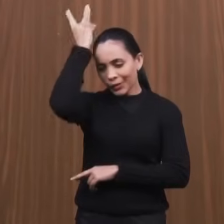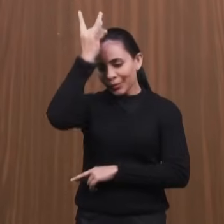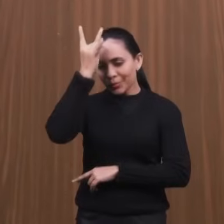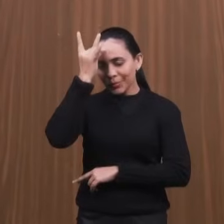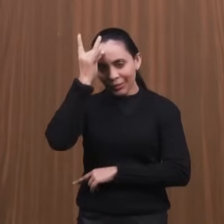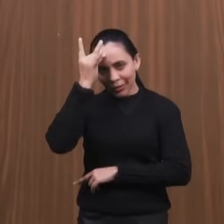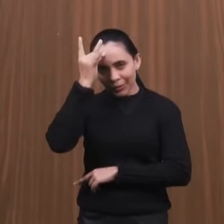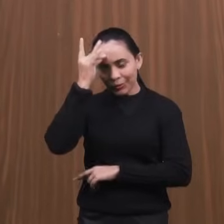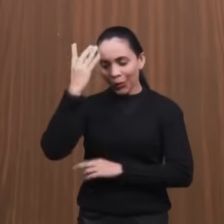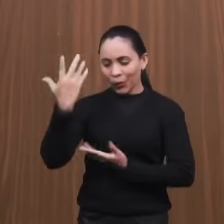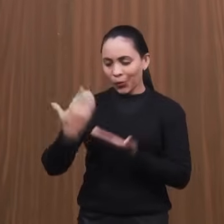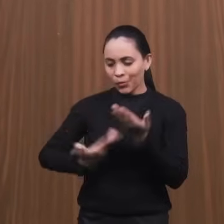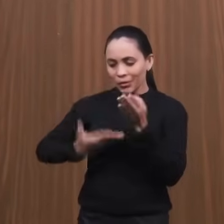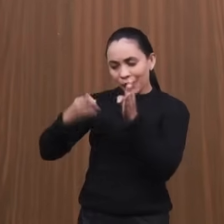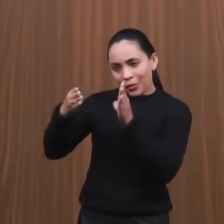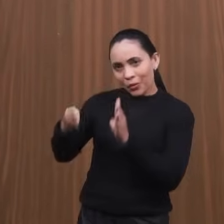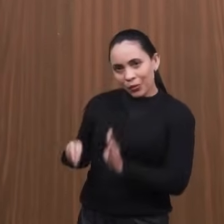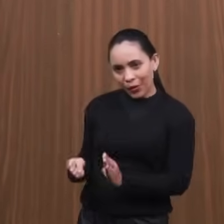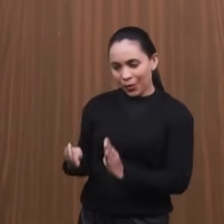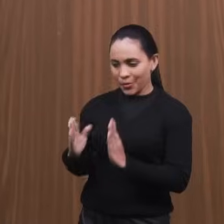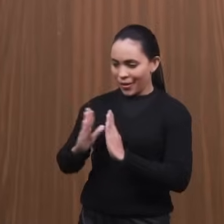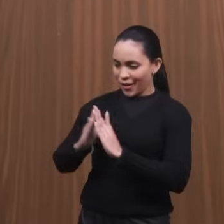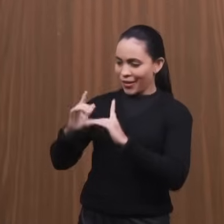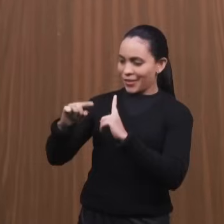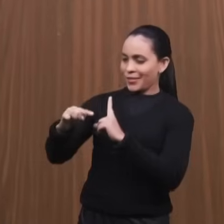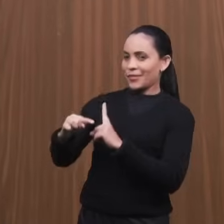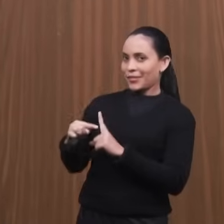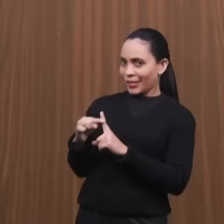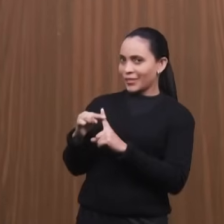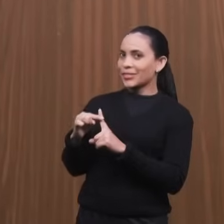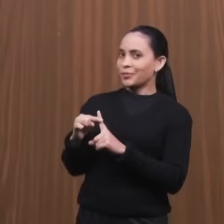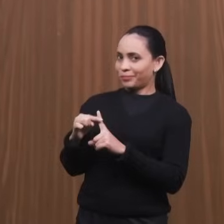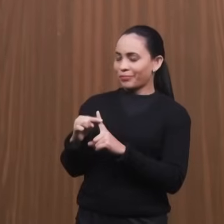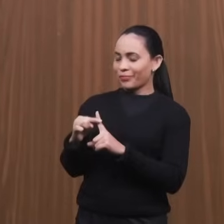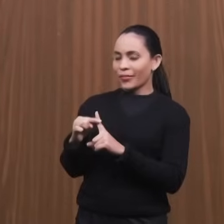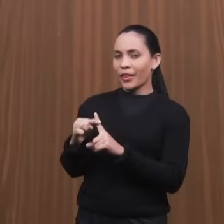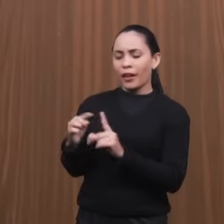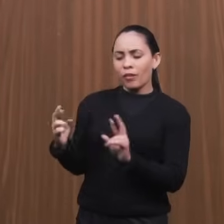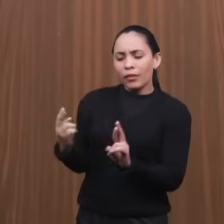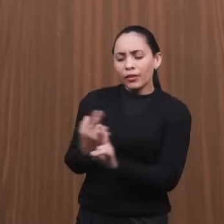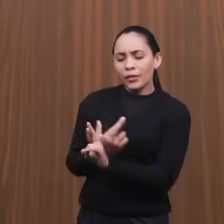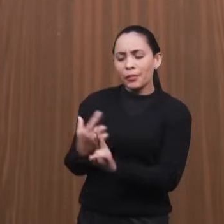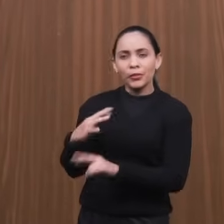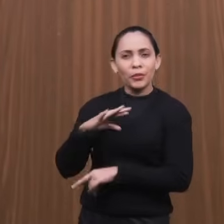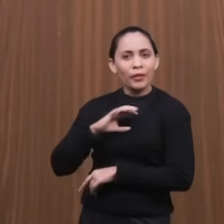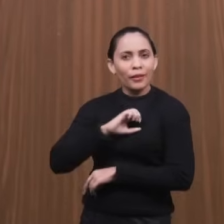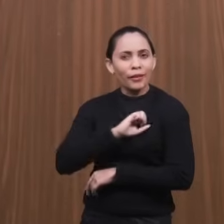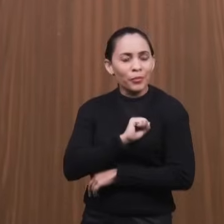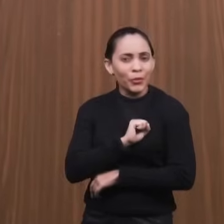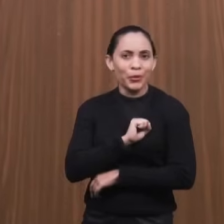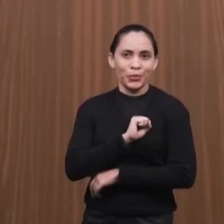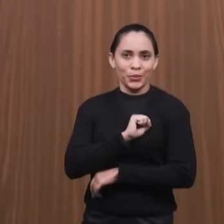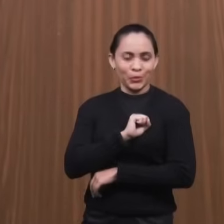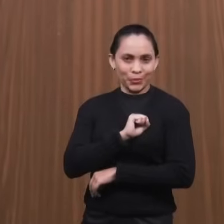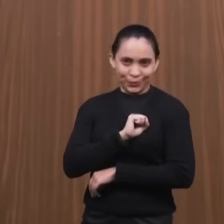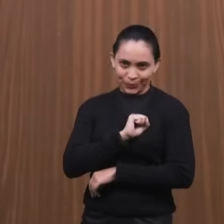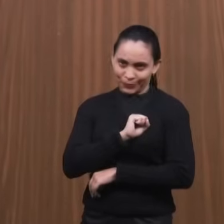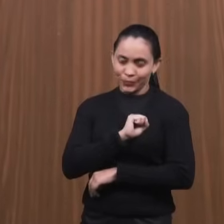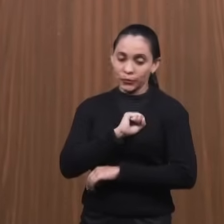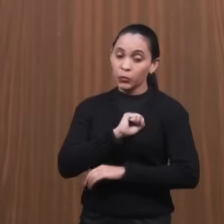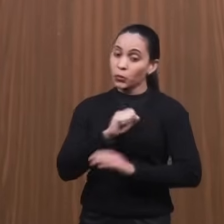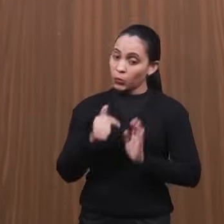a igreja. Por que digo isso? Pela maneira amorosa, carinhosa com que esta epístola é